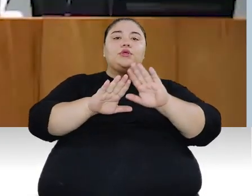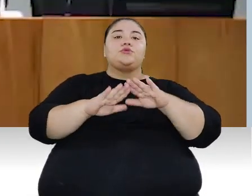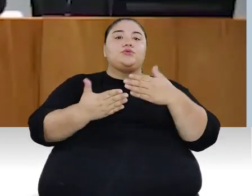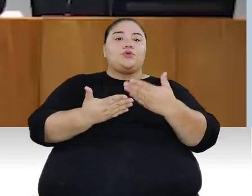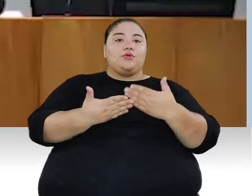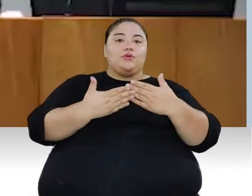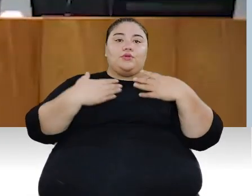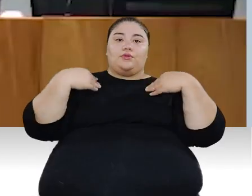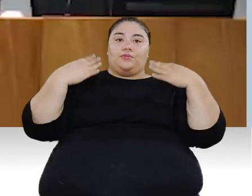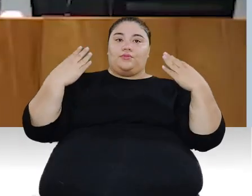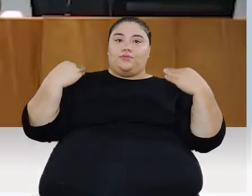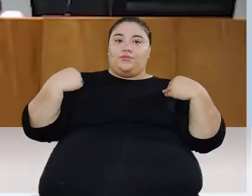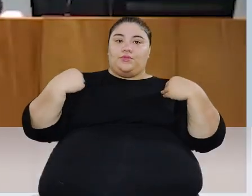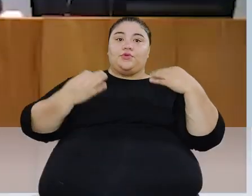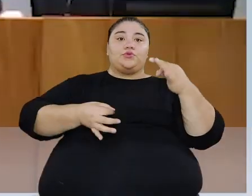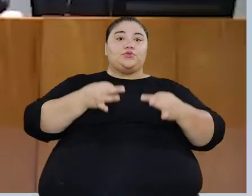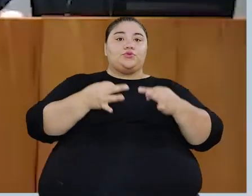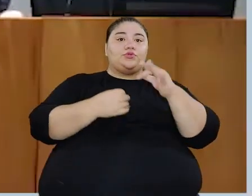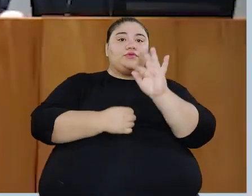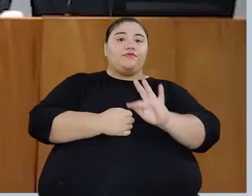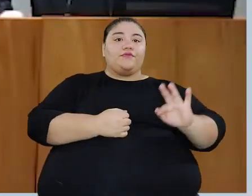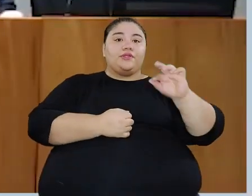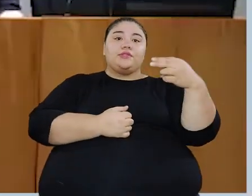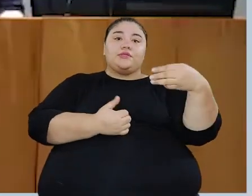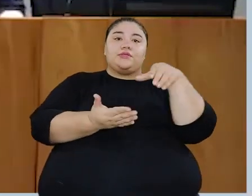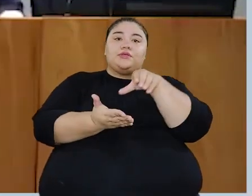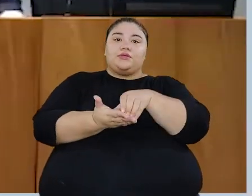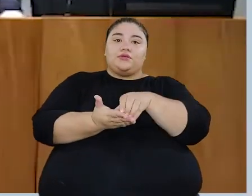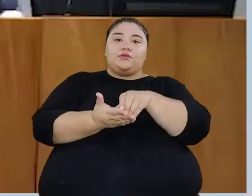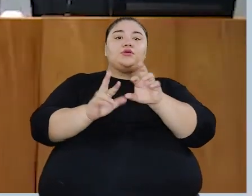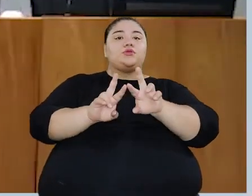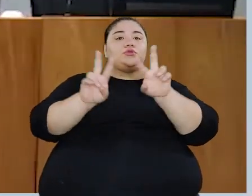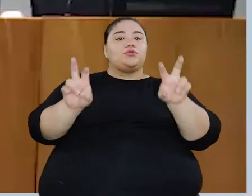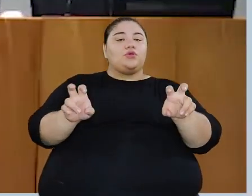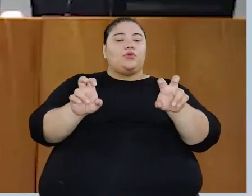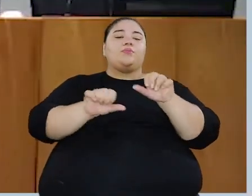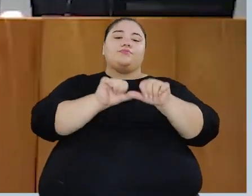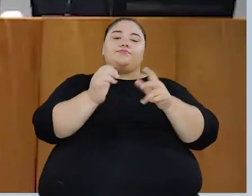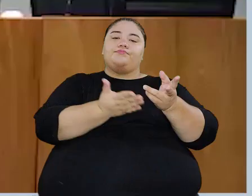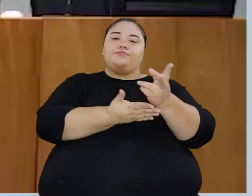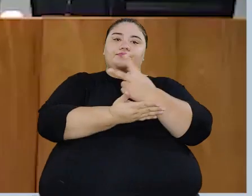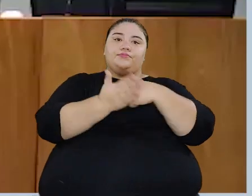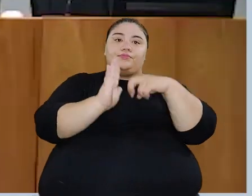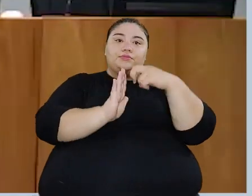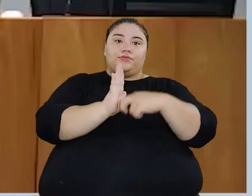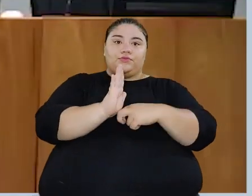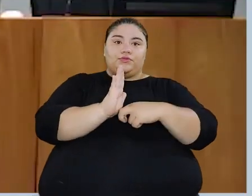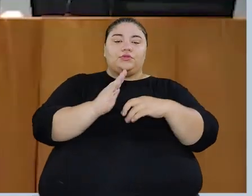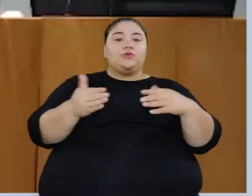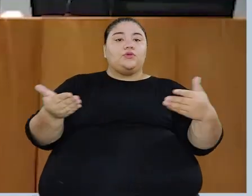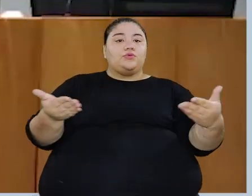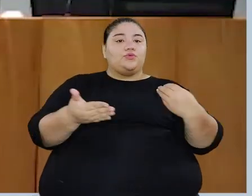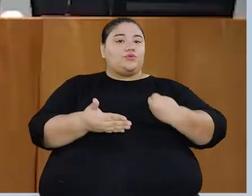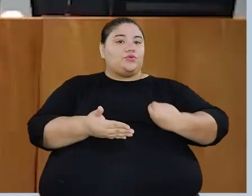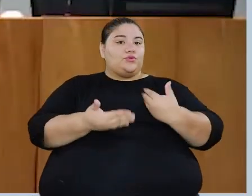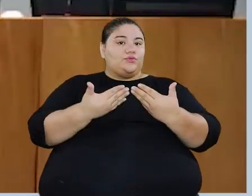de Magistrados da Justiça Federal da Terceira Região está promovendo a respeito da reforma tributária. Eu